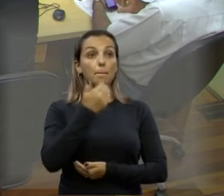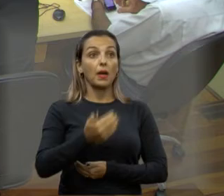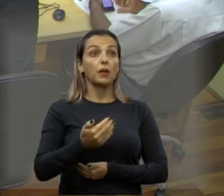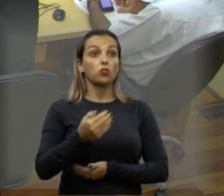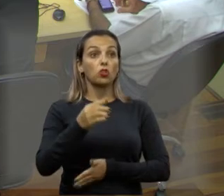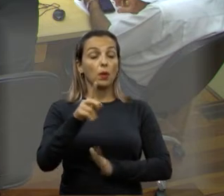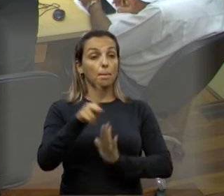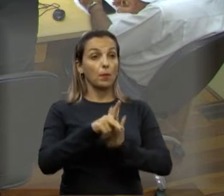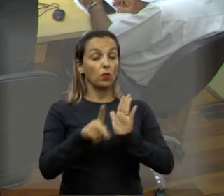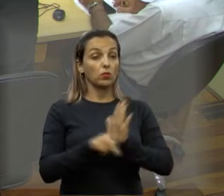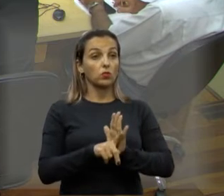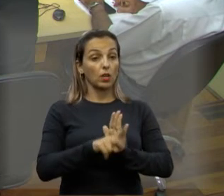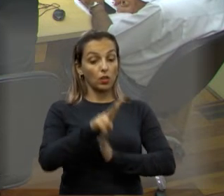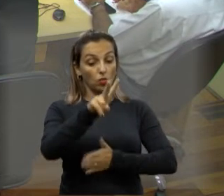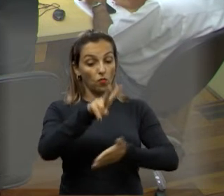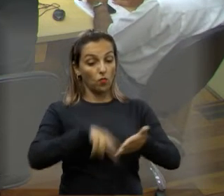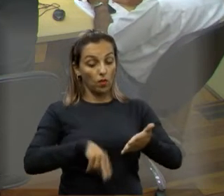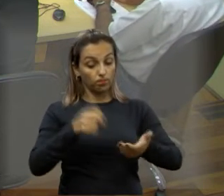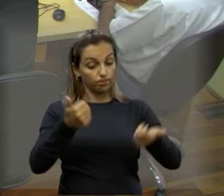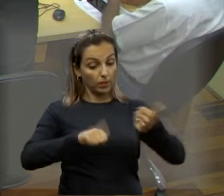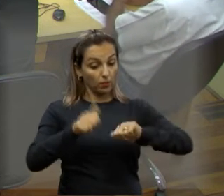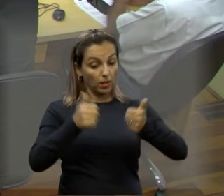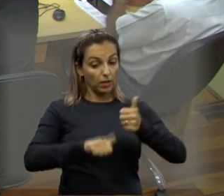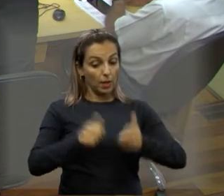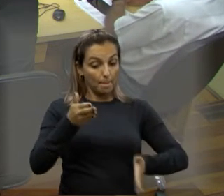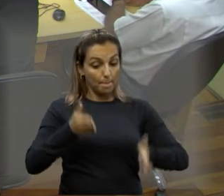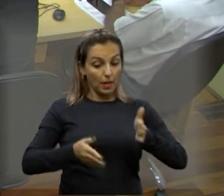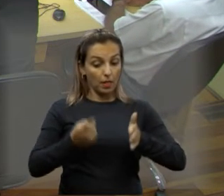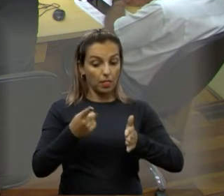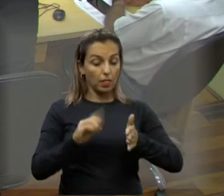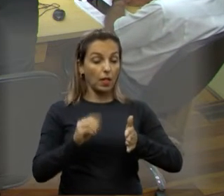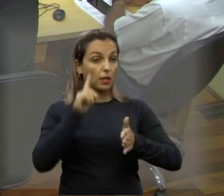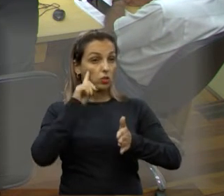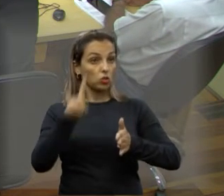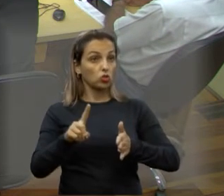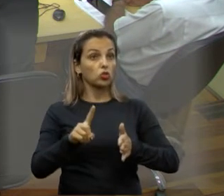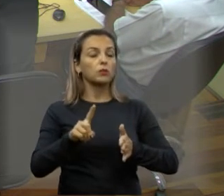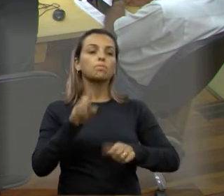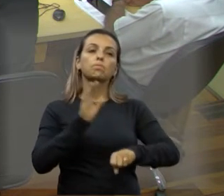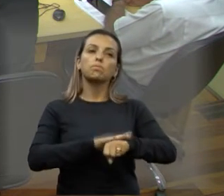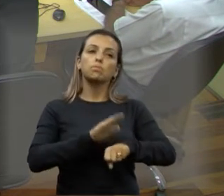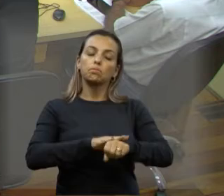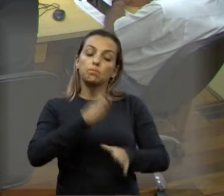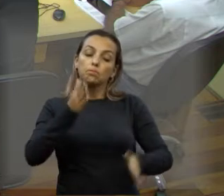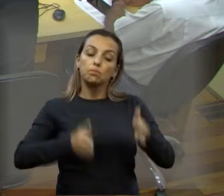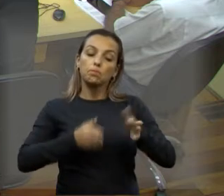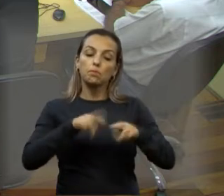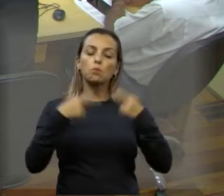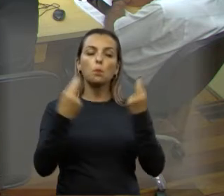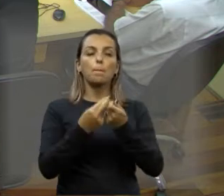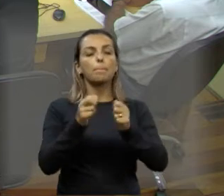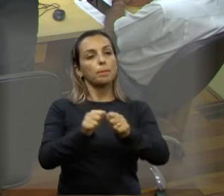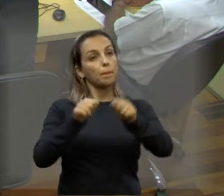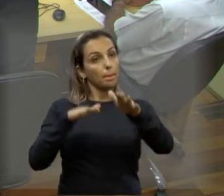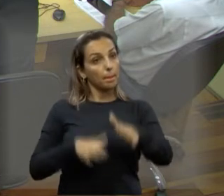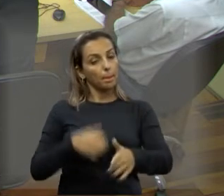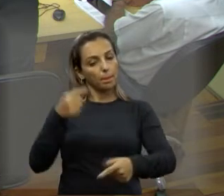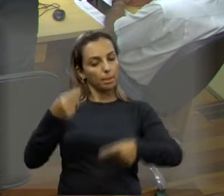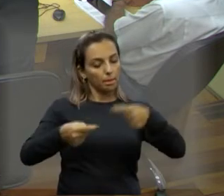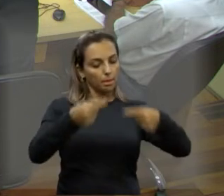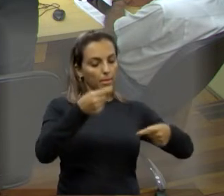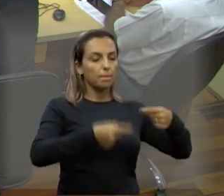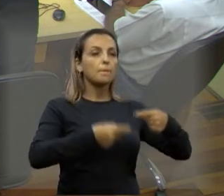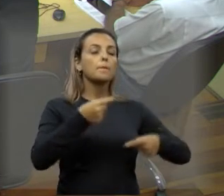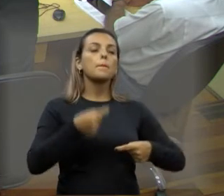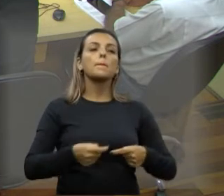dez dias de vista e que nesse frasco Presidente a casa pode tá chamando uma audiência pública aí pra gente está debatendo